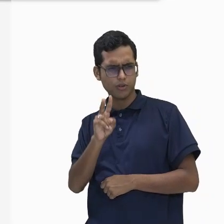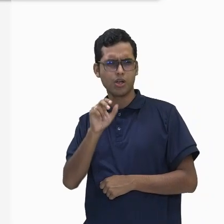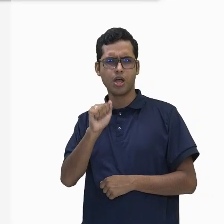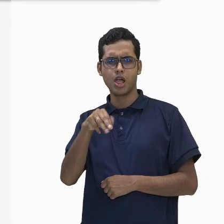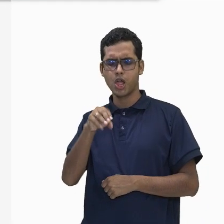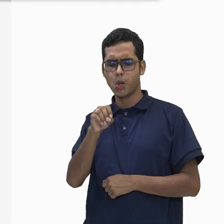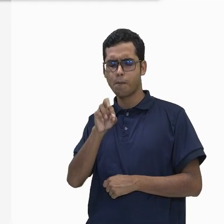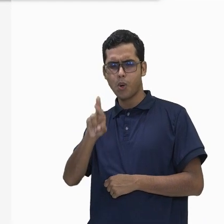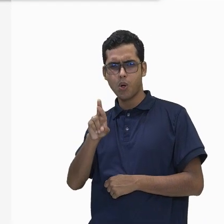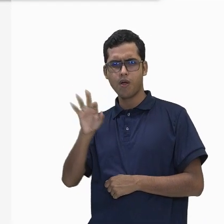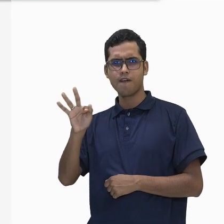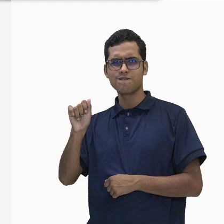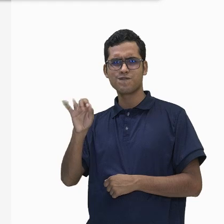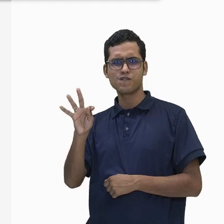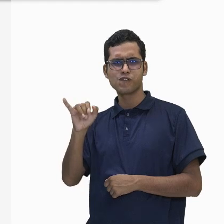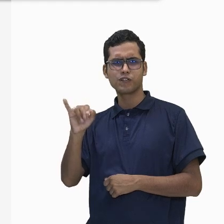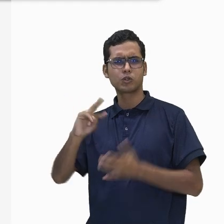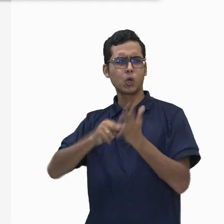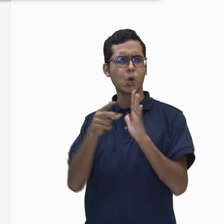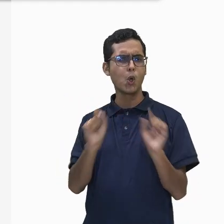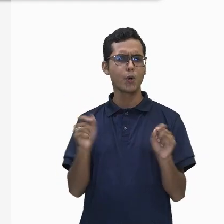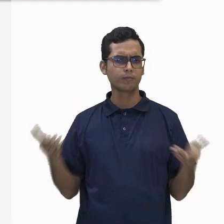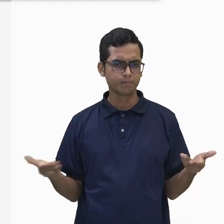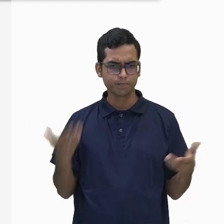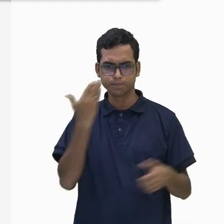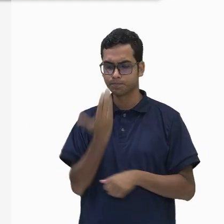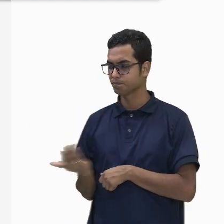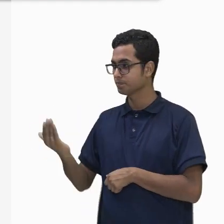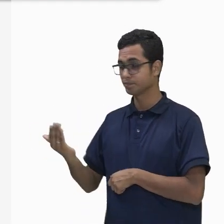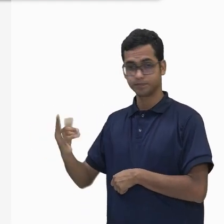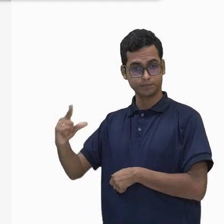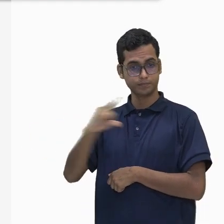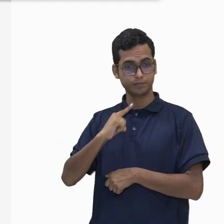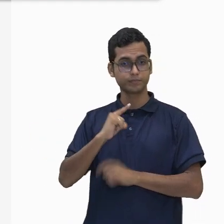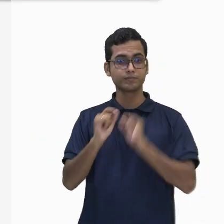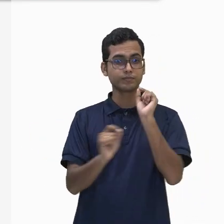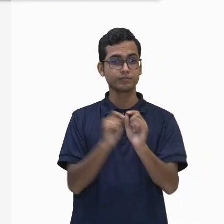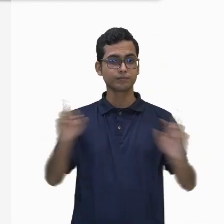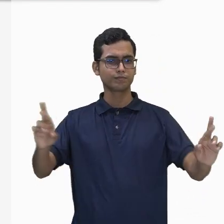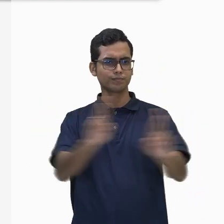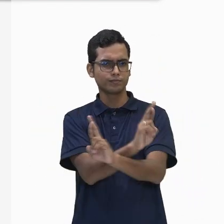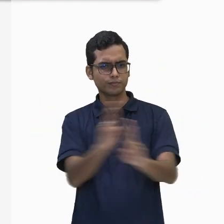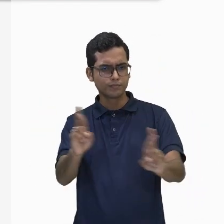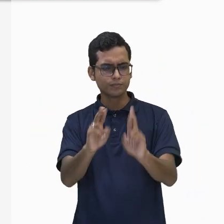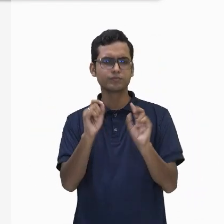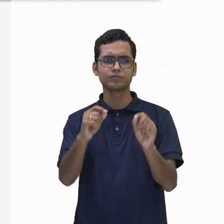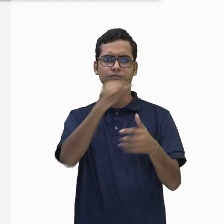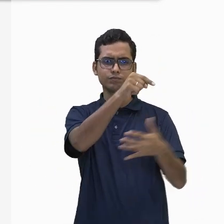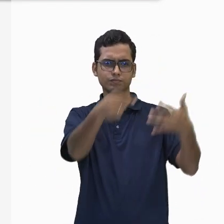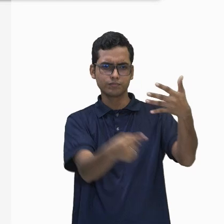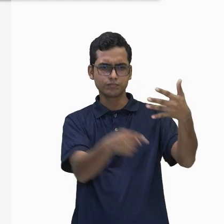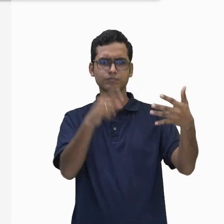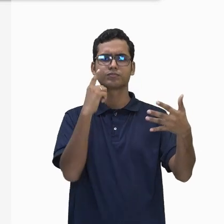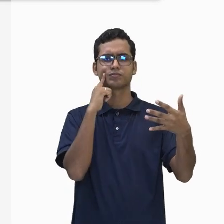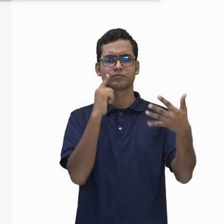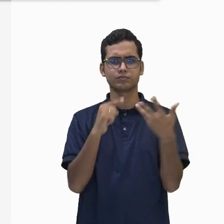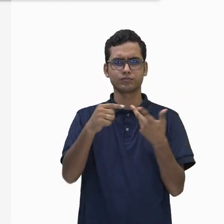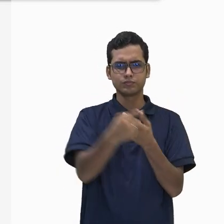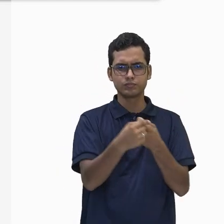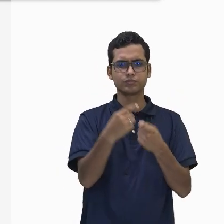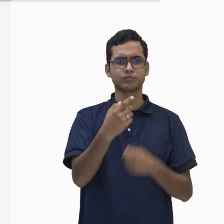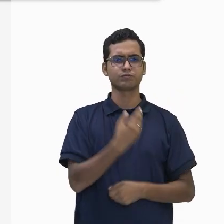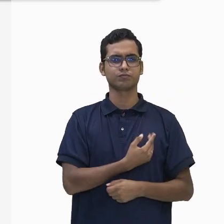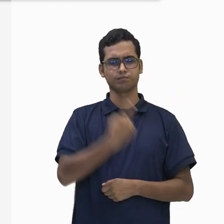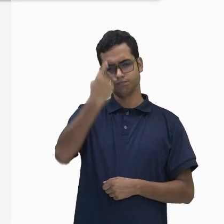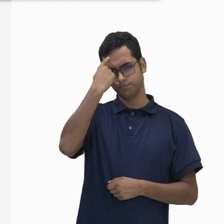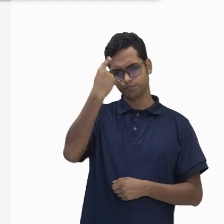lá. Olha só. O amor fati, segundo Nietzsche, possui uma relação intrínseca com a